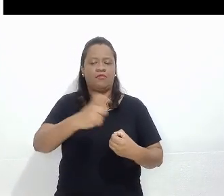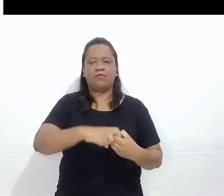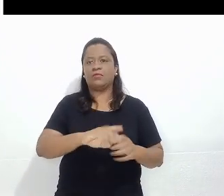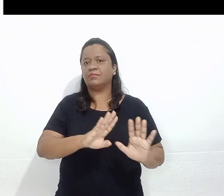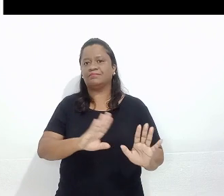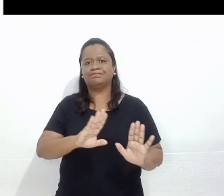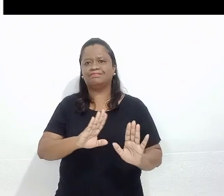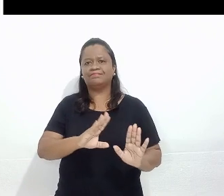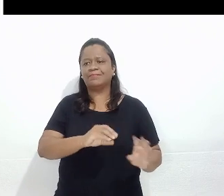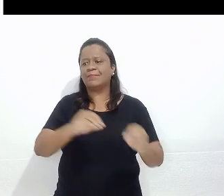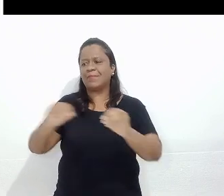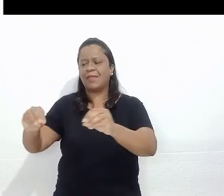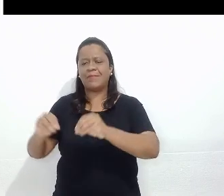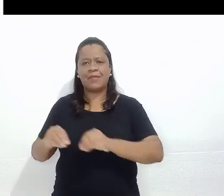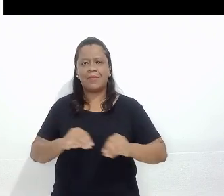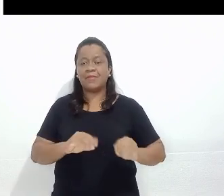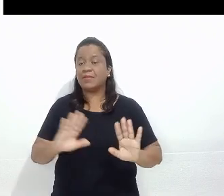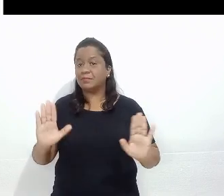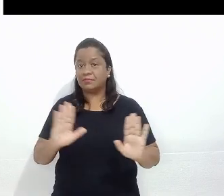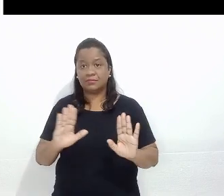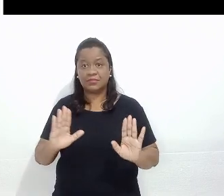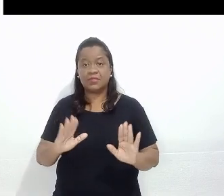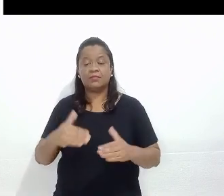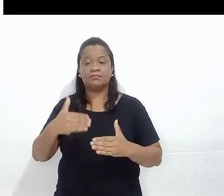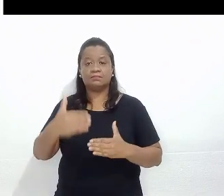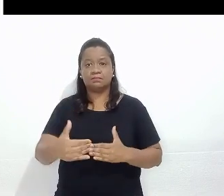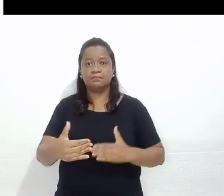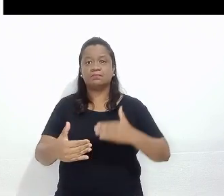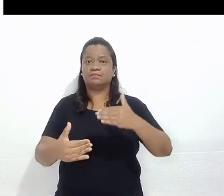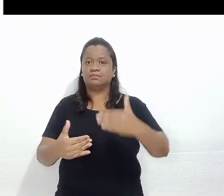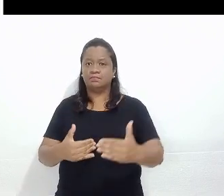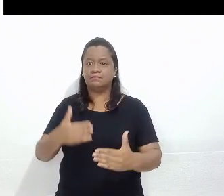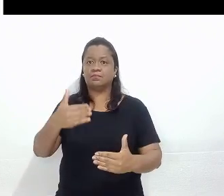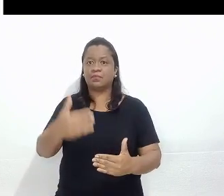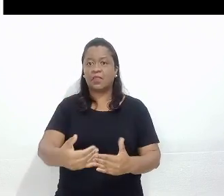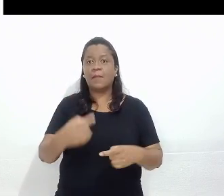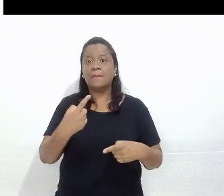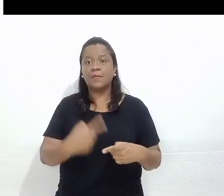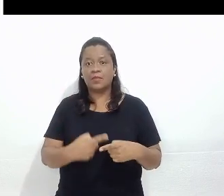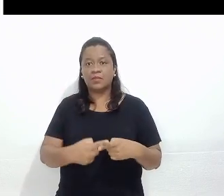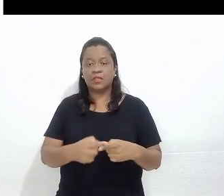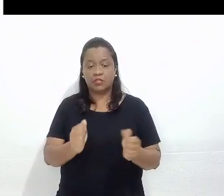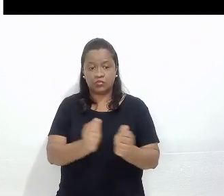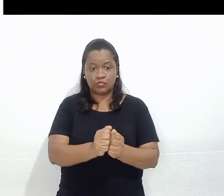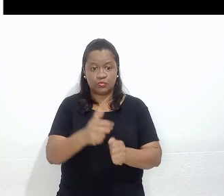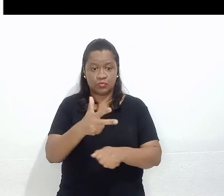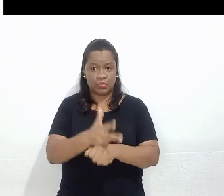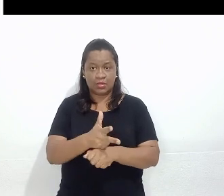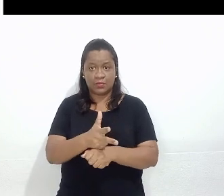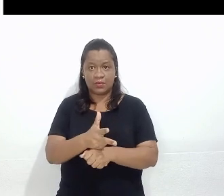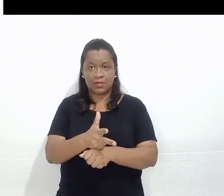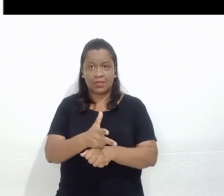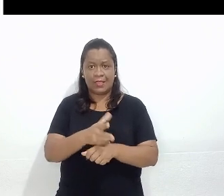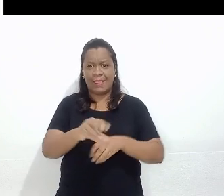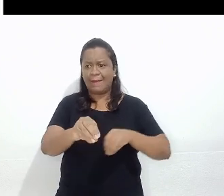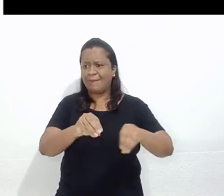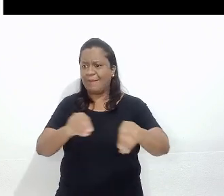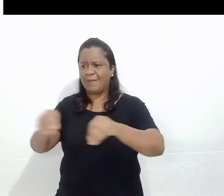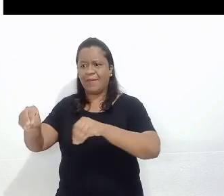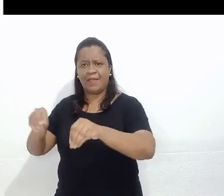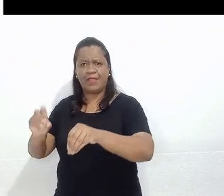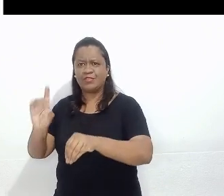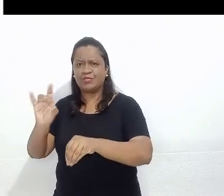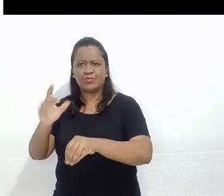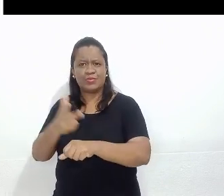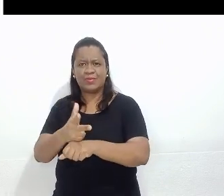posição seguinte, depois para outra posição, você vai avançando. Por quê? Junto com a câmera, você não mexe só a câmera, você mexe